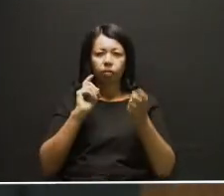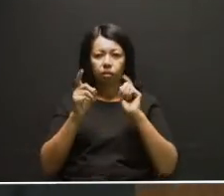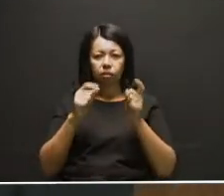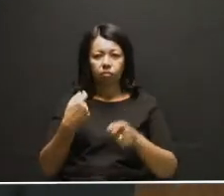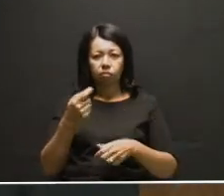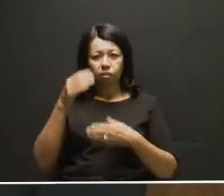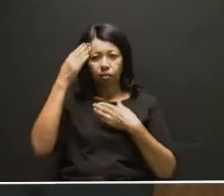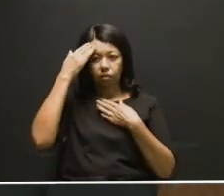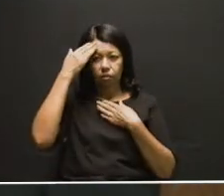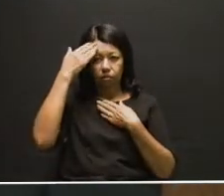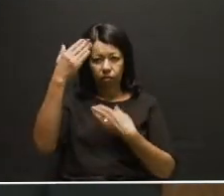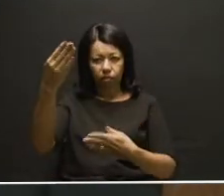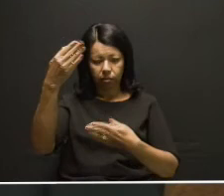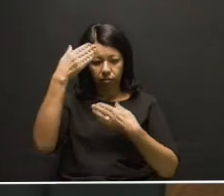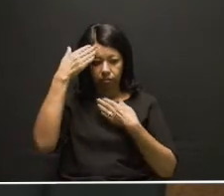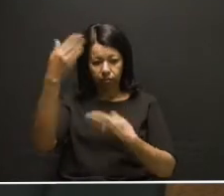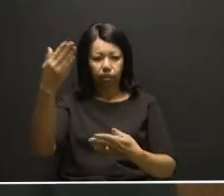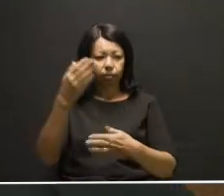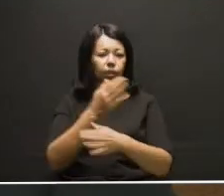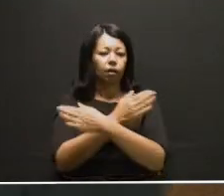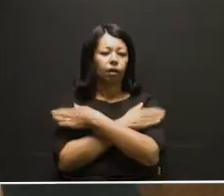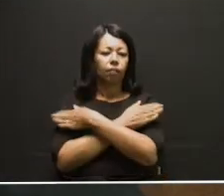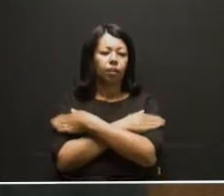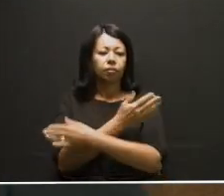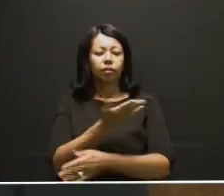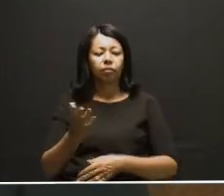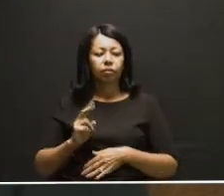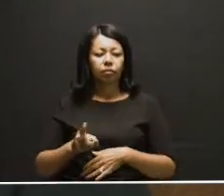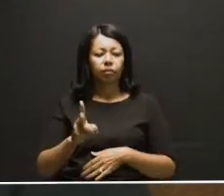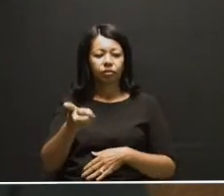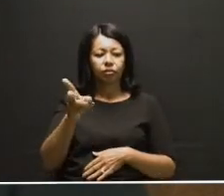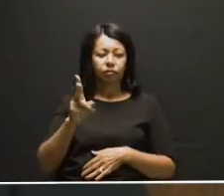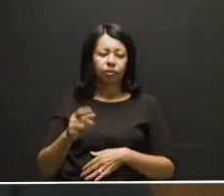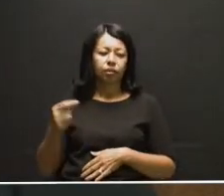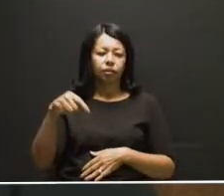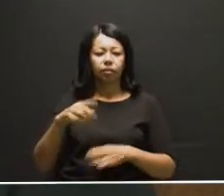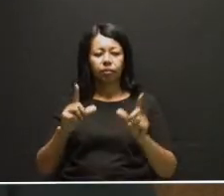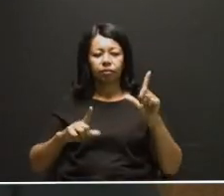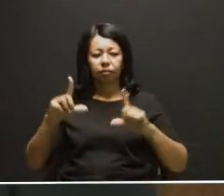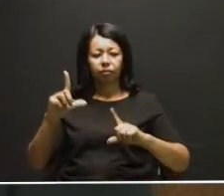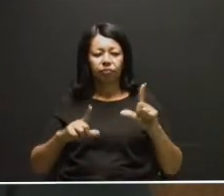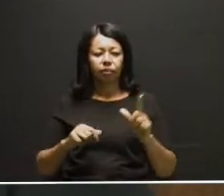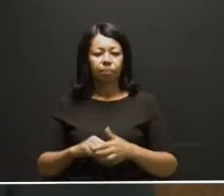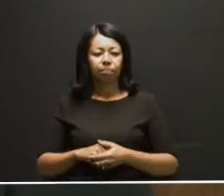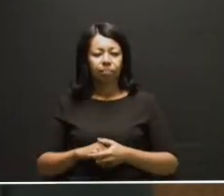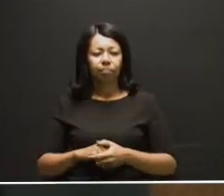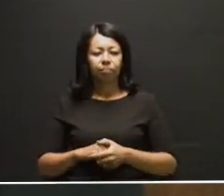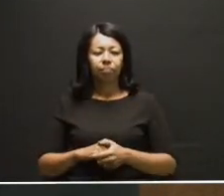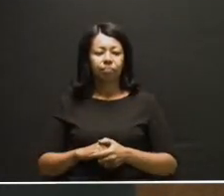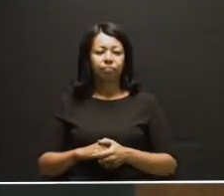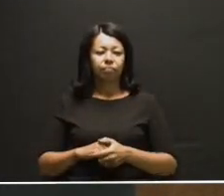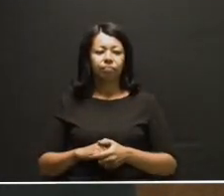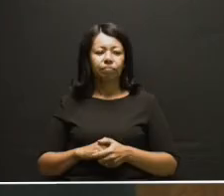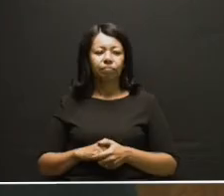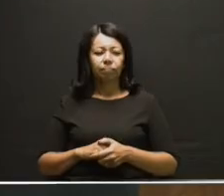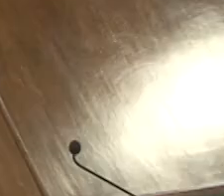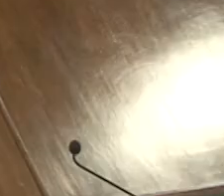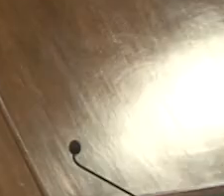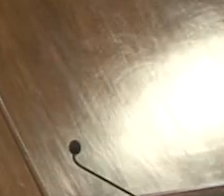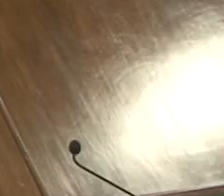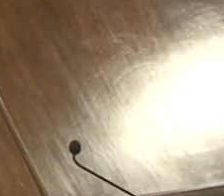nossos agradecimentos um abraço a todos e continue com a programação da tv câmara de cubatão